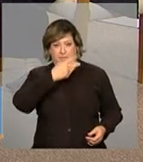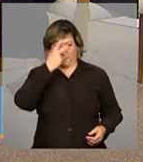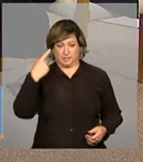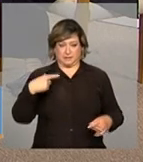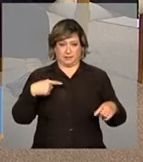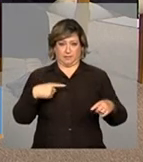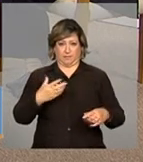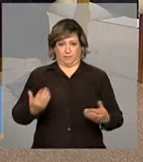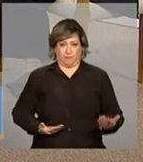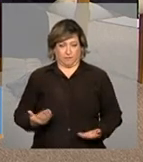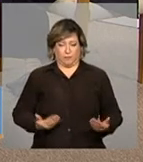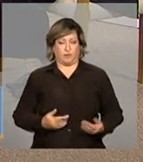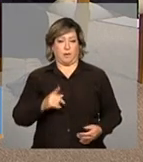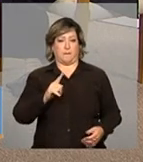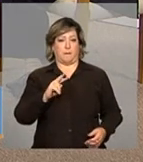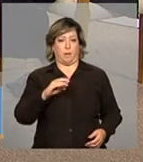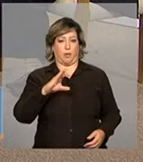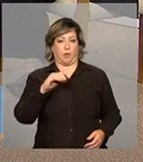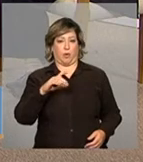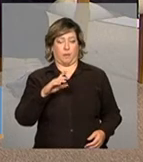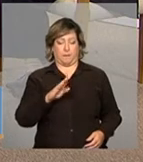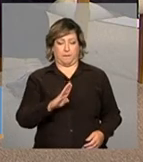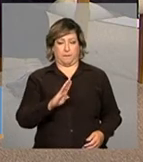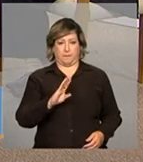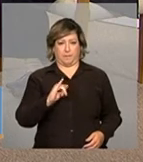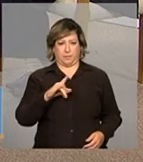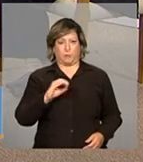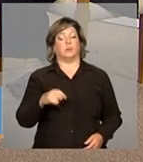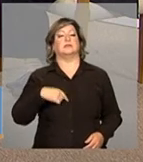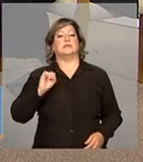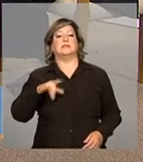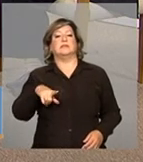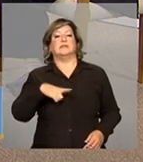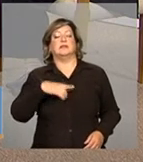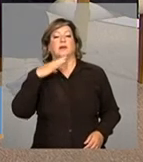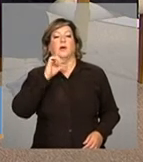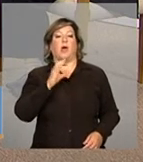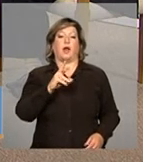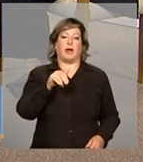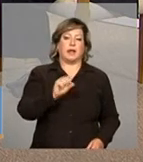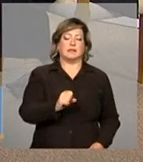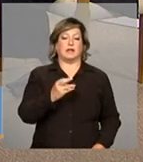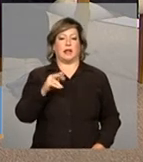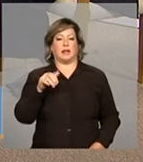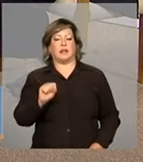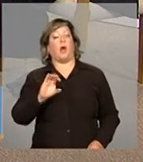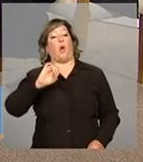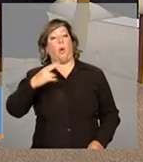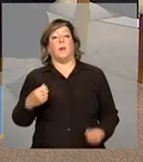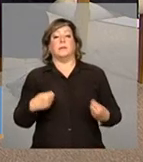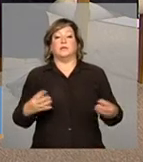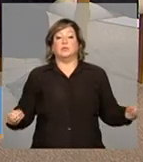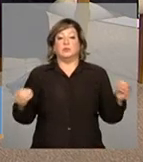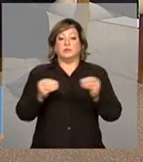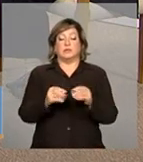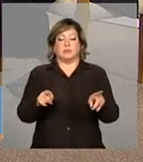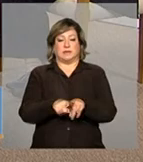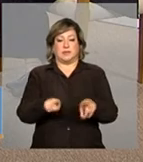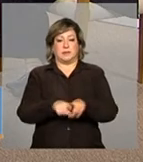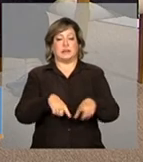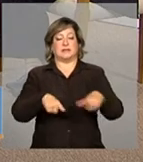se isso devemos considerar somente as unidades de gestão Cras creas ou devemos incluir também os serviços